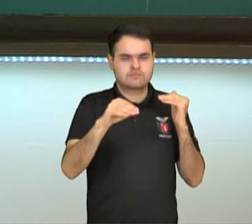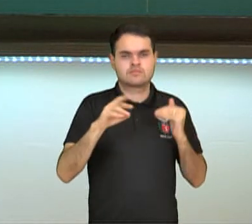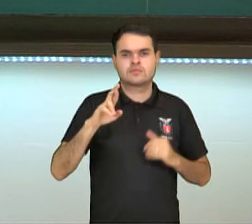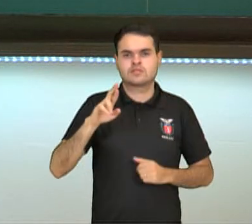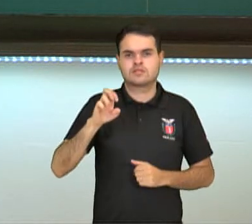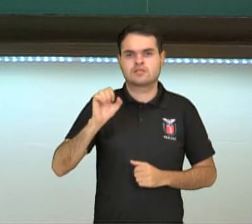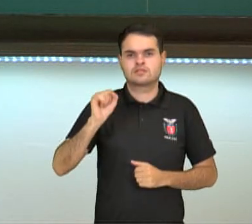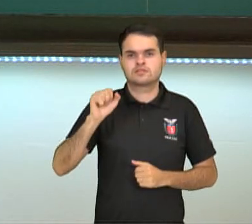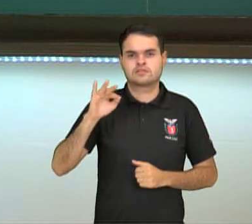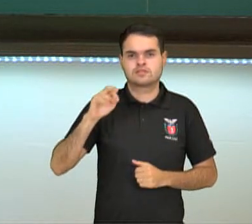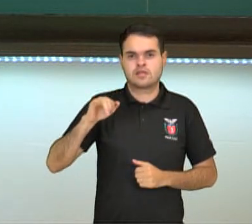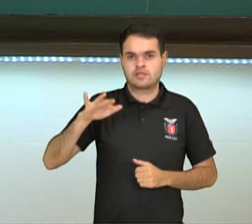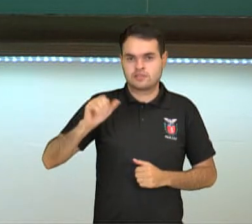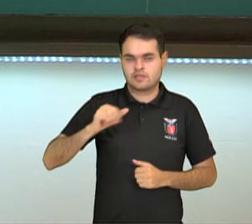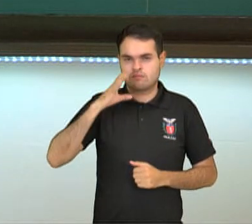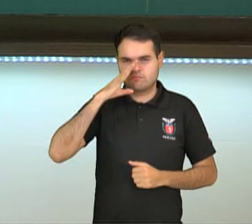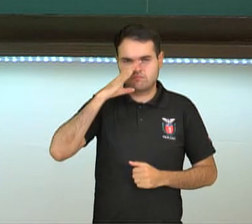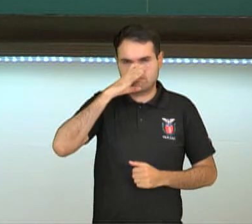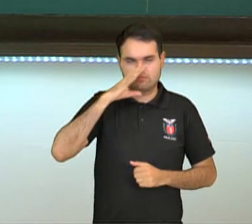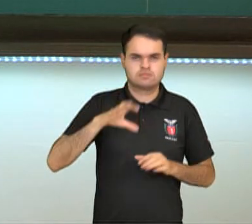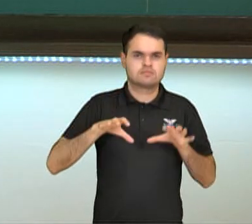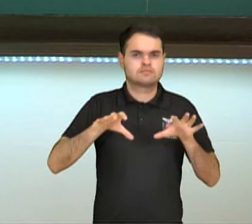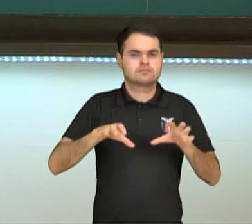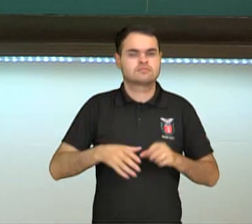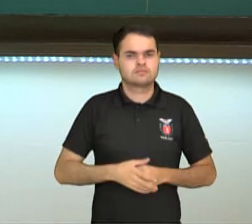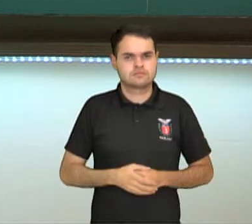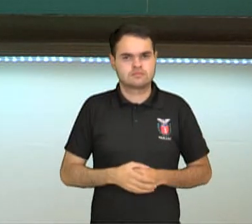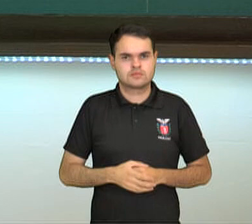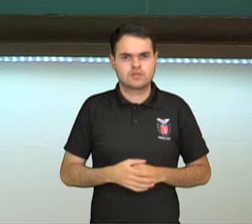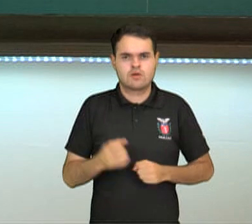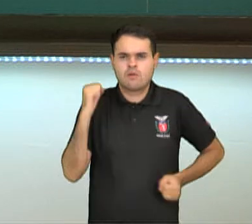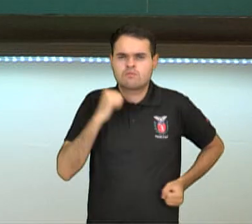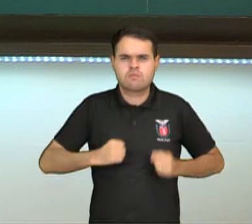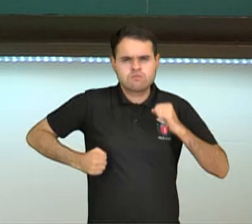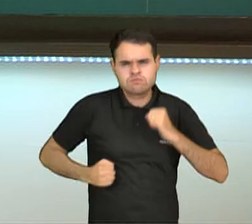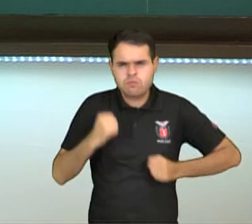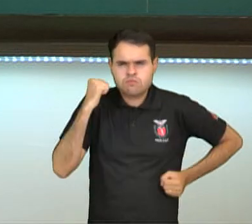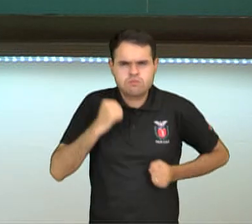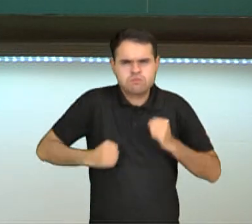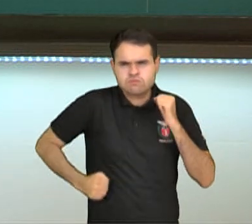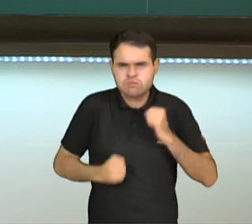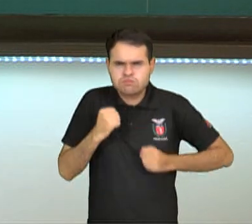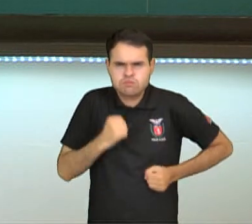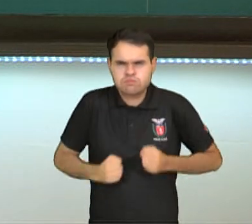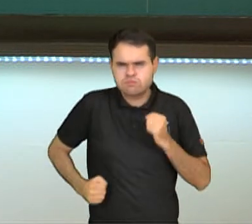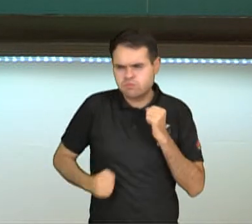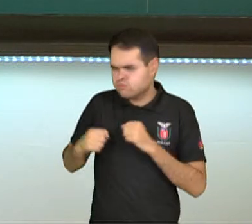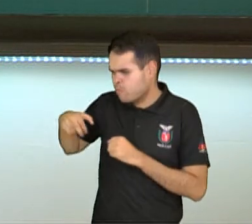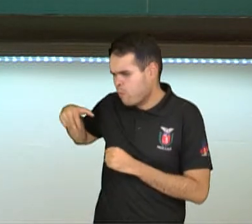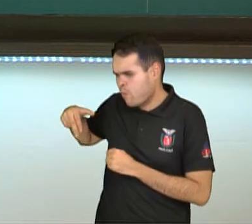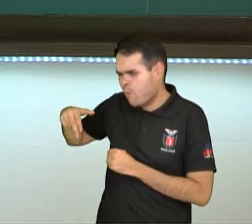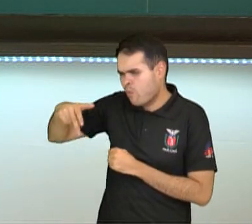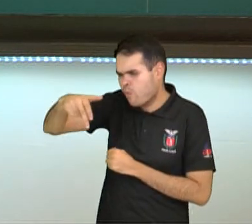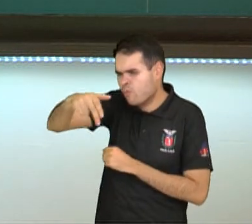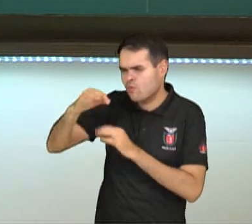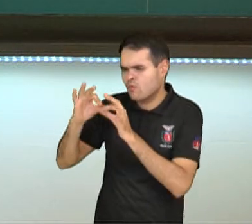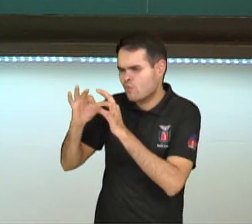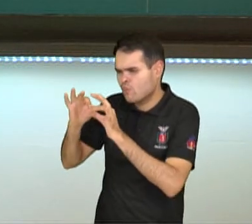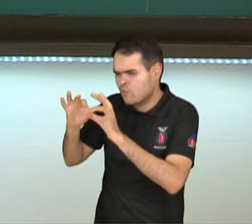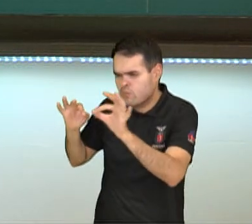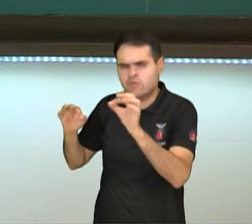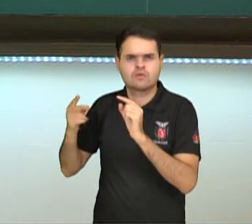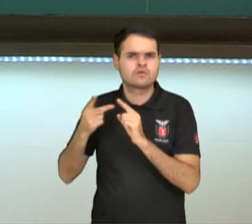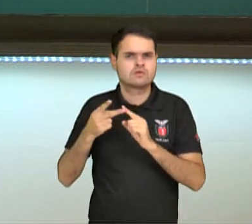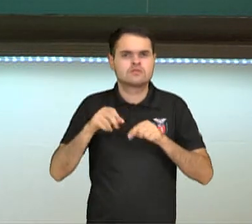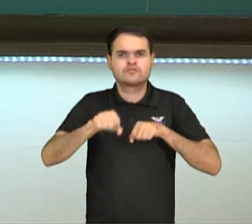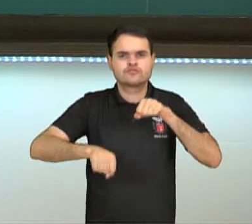por todo esse tempo, ok? Então, o corredor de maratona, ou o corredor de longas distâncias, o ciclista